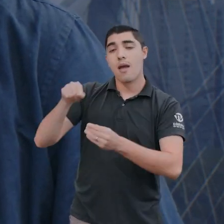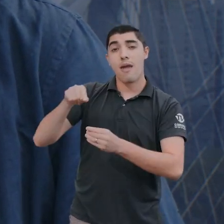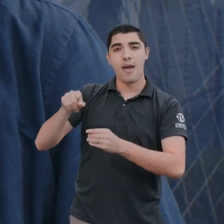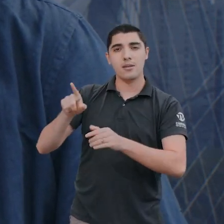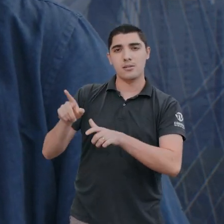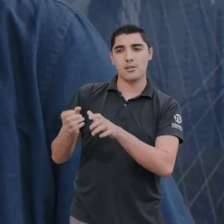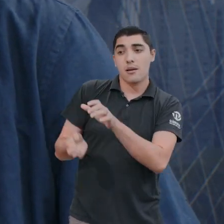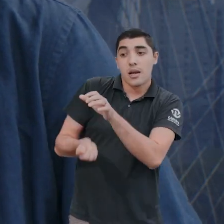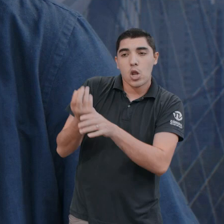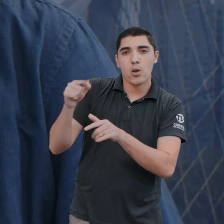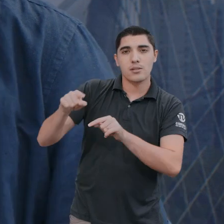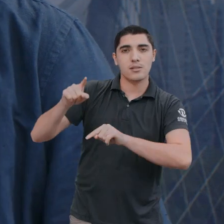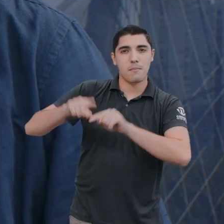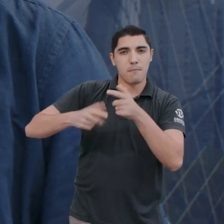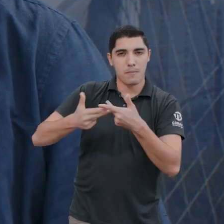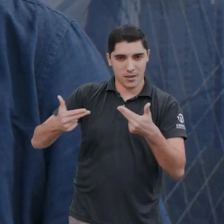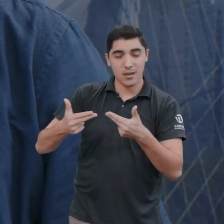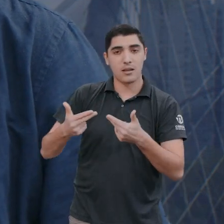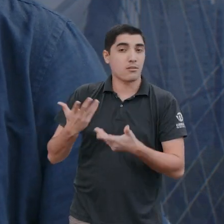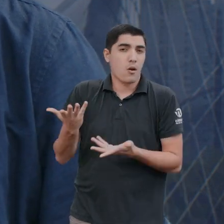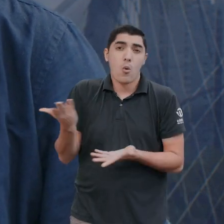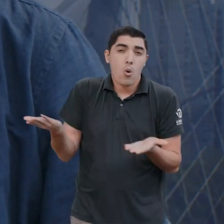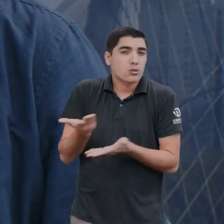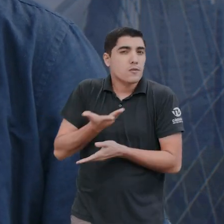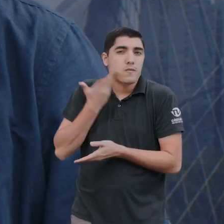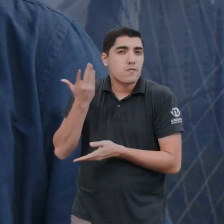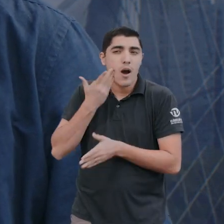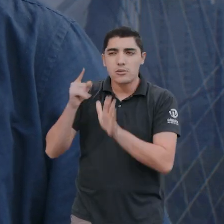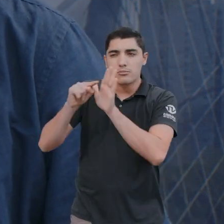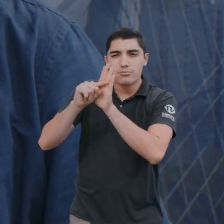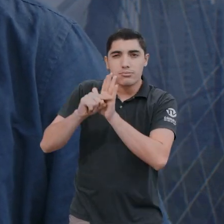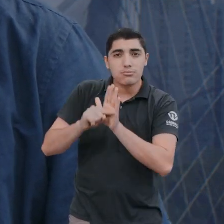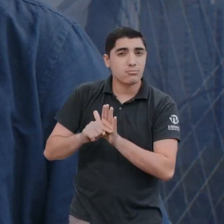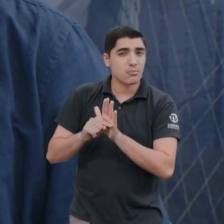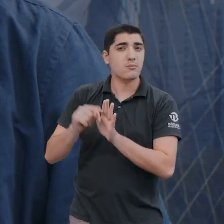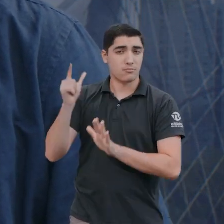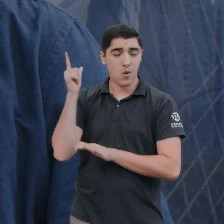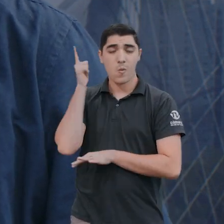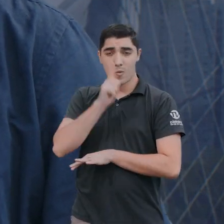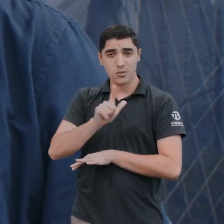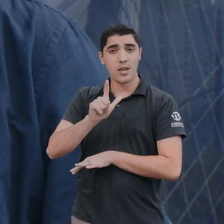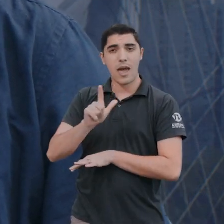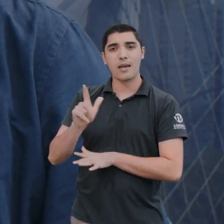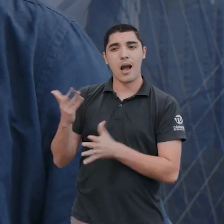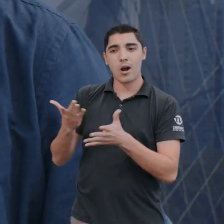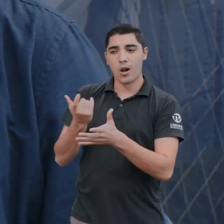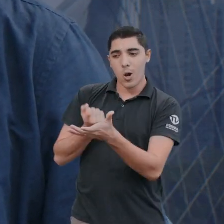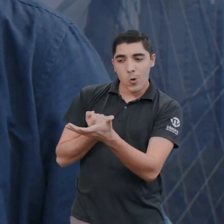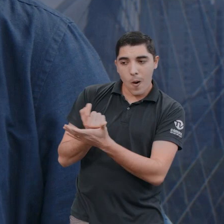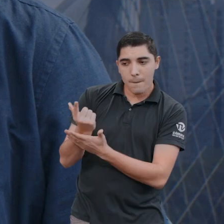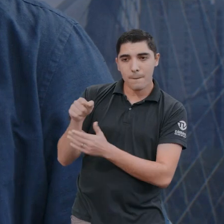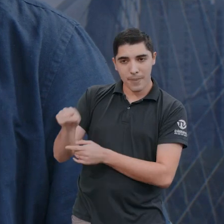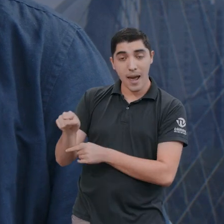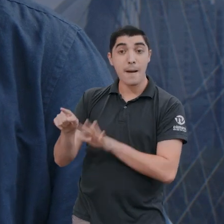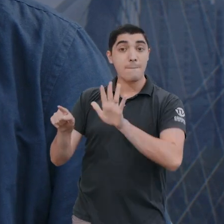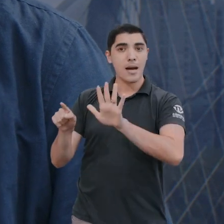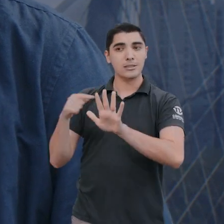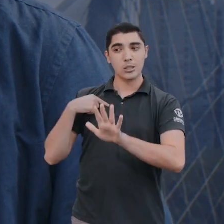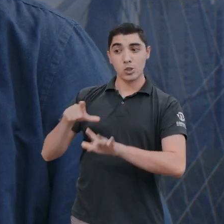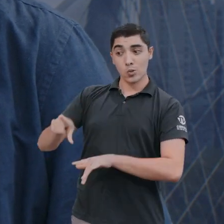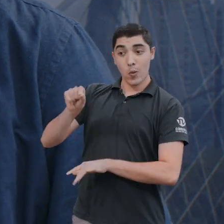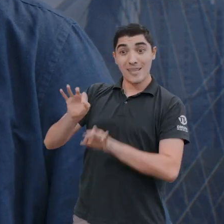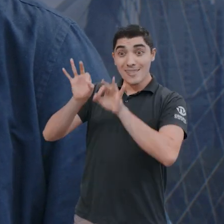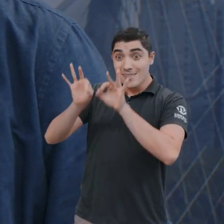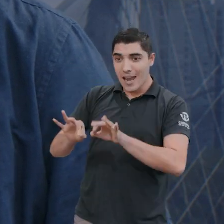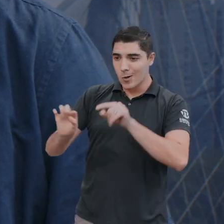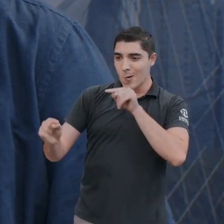produzida. Então, é muito fácil de você conseguir essa informação. Então você consegue fazer uma compra e ter uma escolha